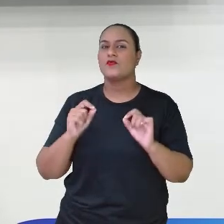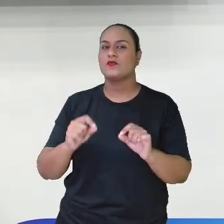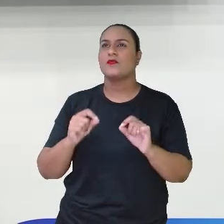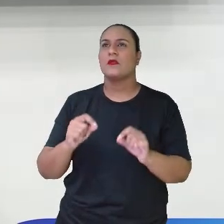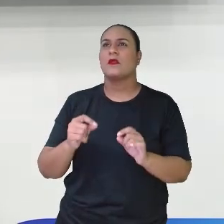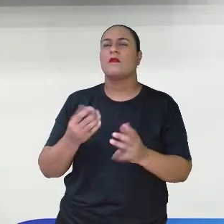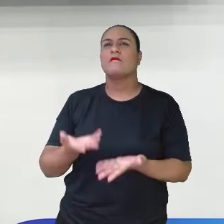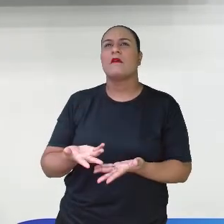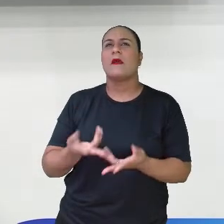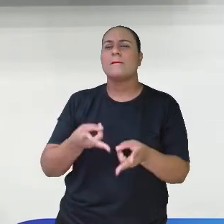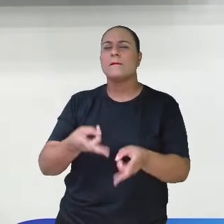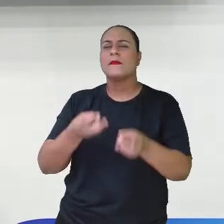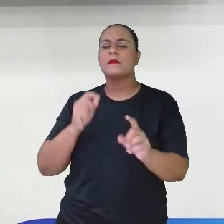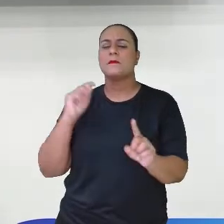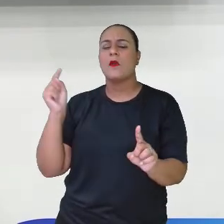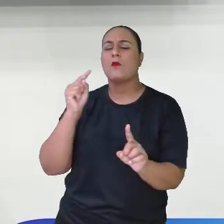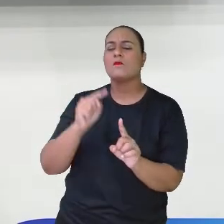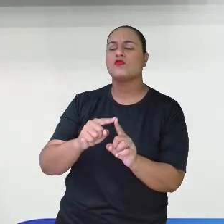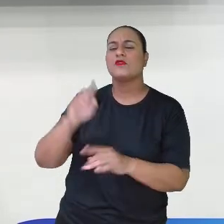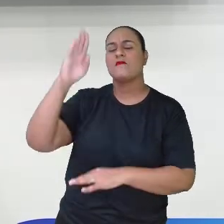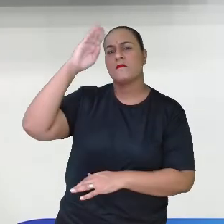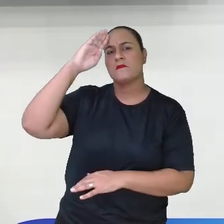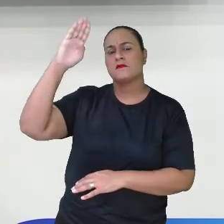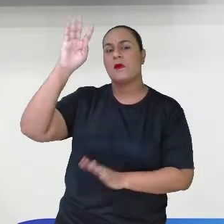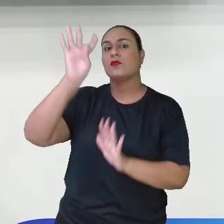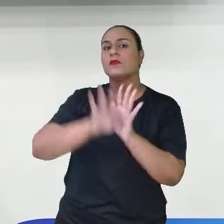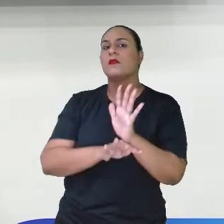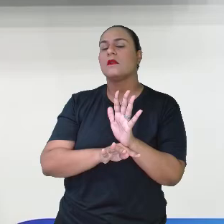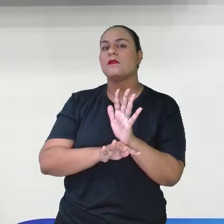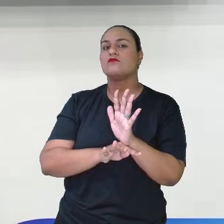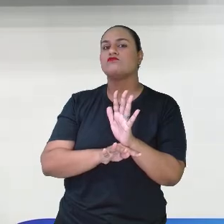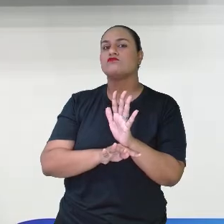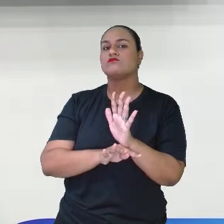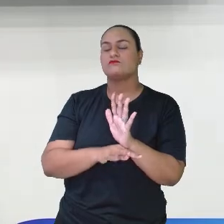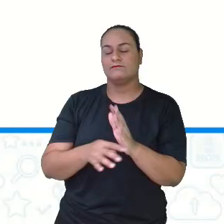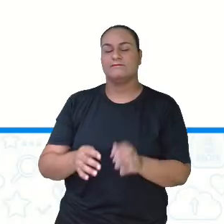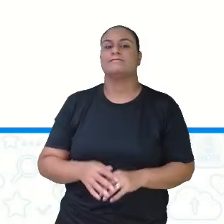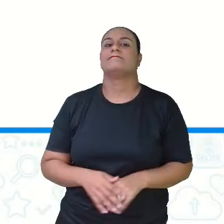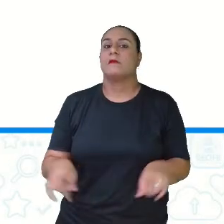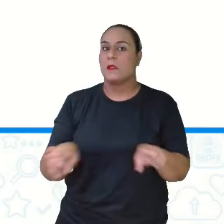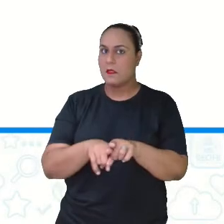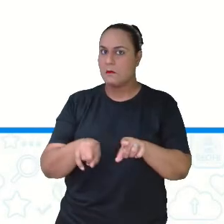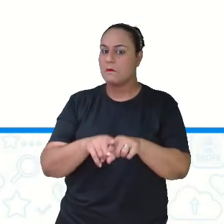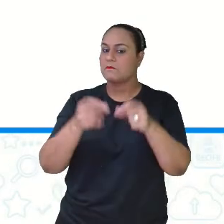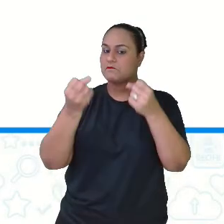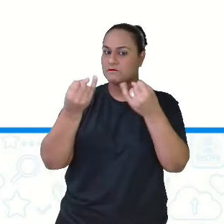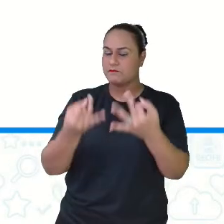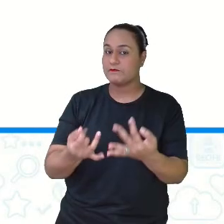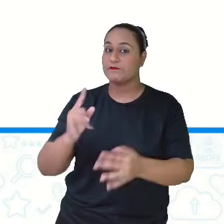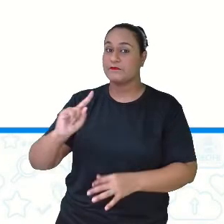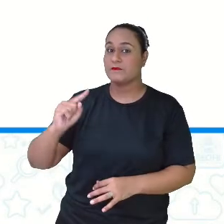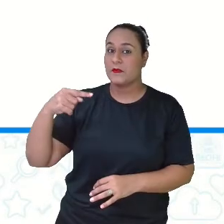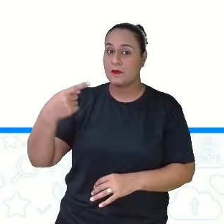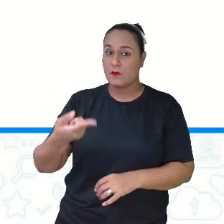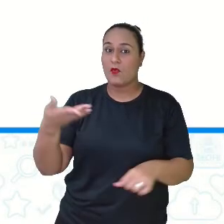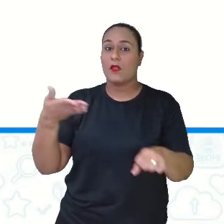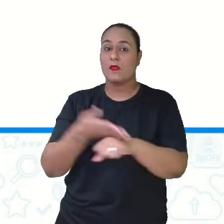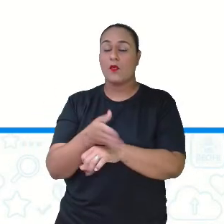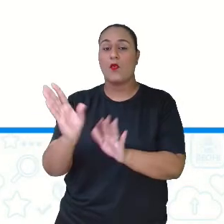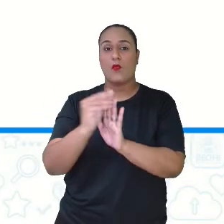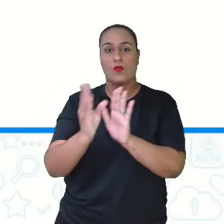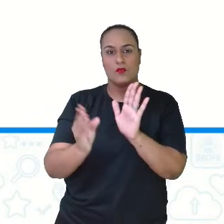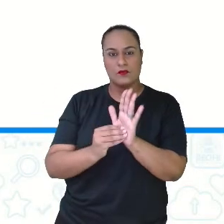ideia central desse texto. Esse texto está falando de quê? Vamos falar sobre isso também. Depois aí a gente entra no nosso